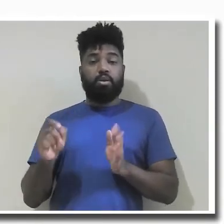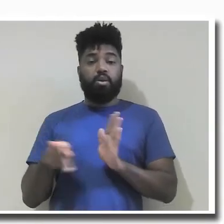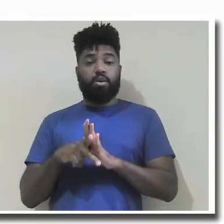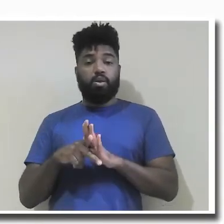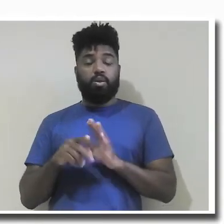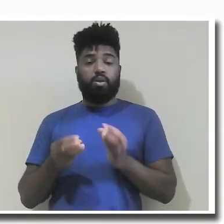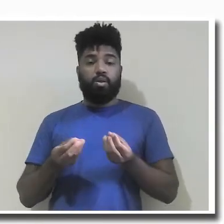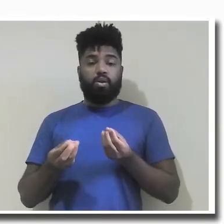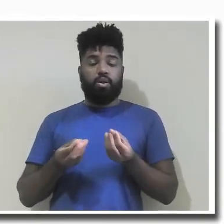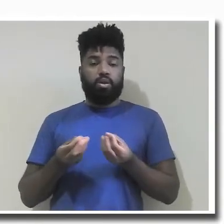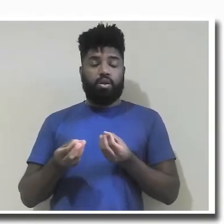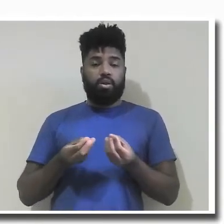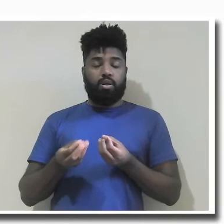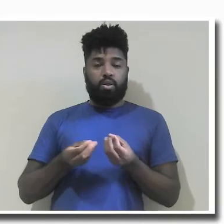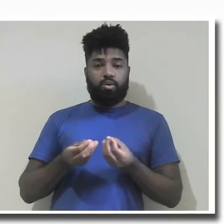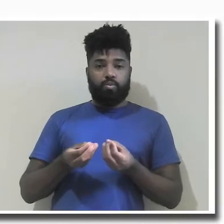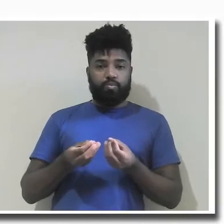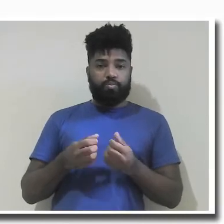A